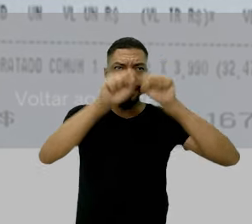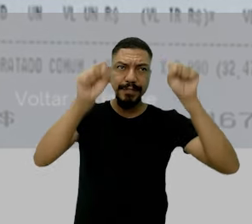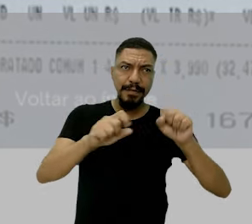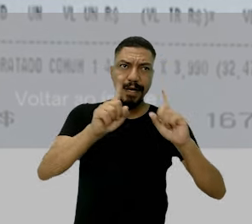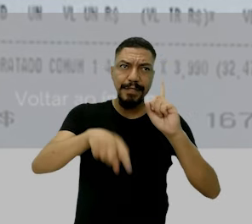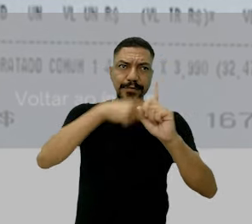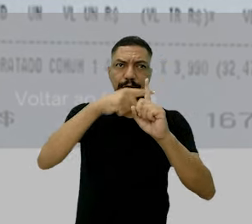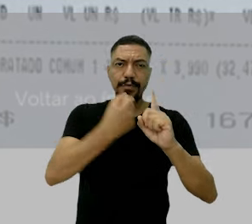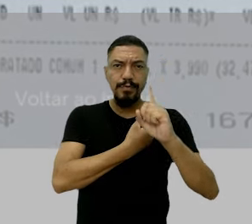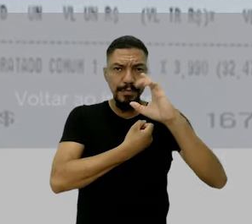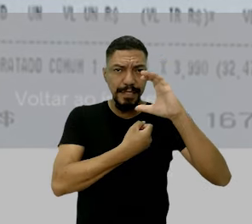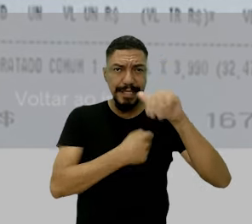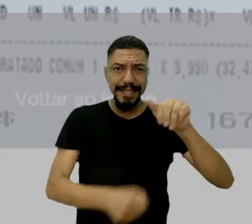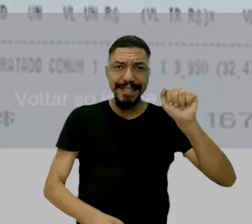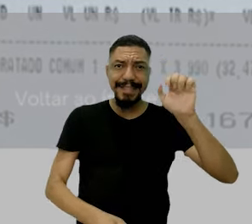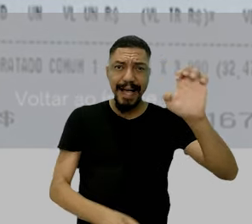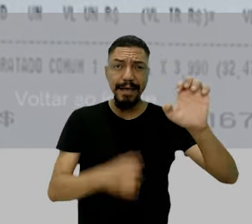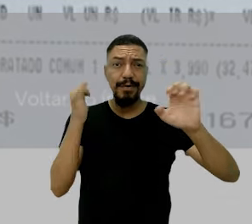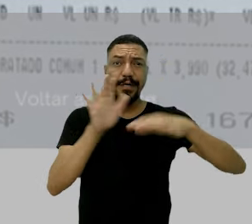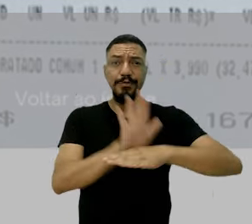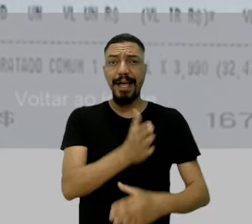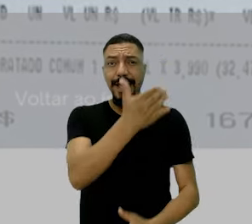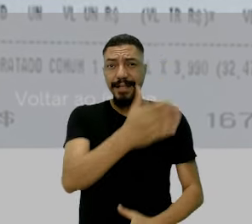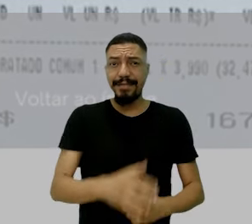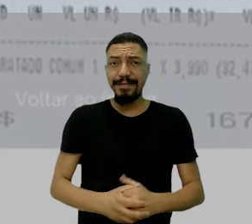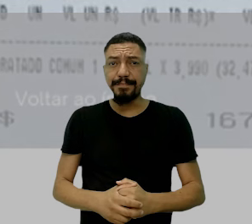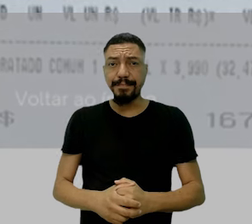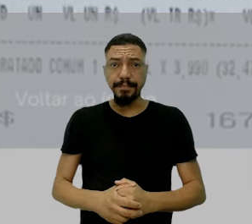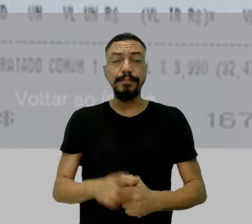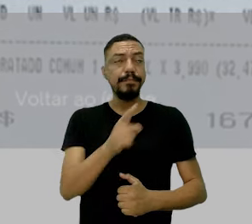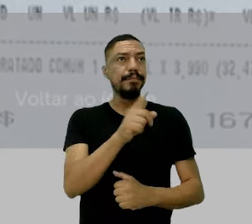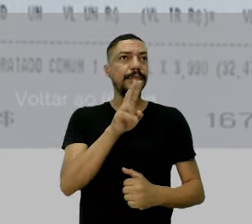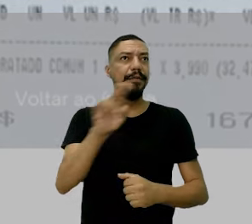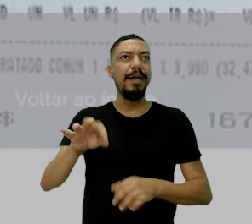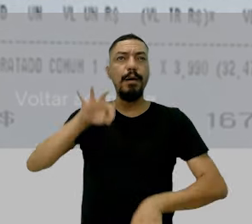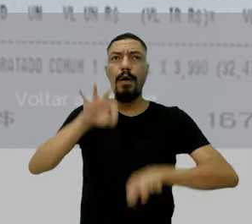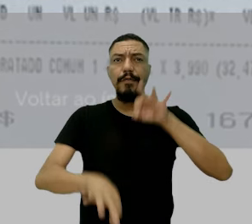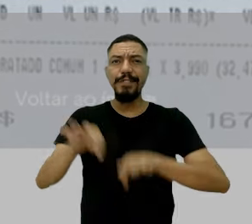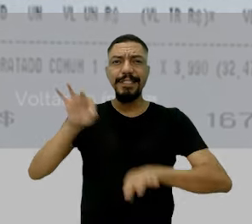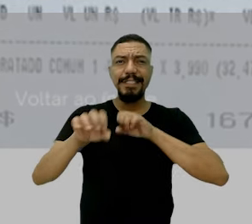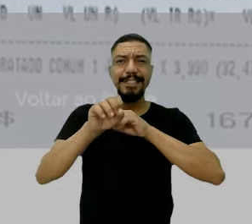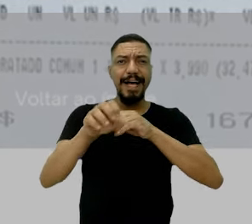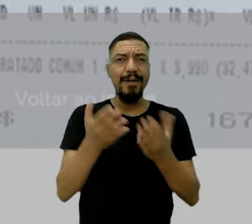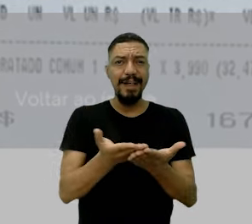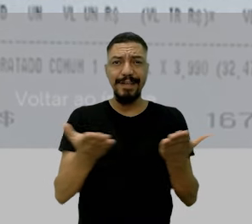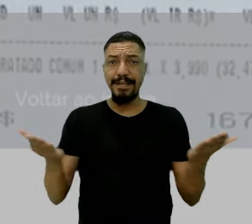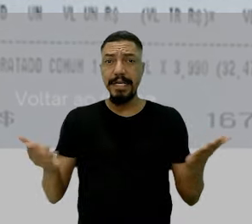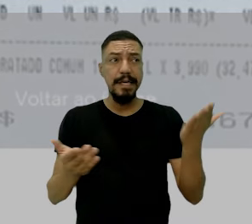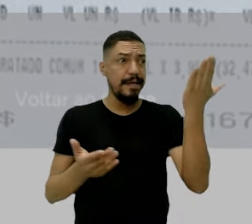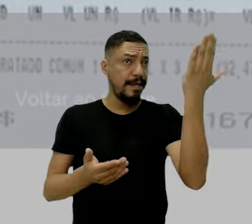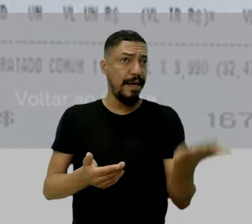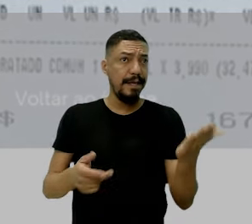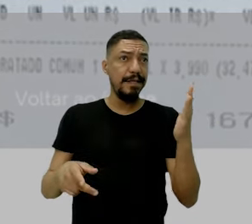porque isso vai ser importante para a pessoa. Ah, e a pessoa vai dar uma oficina para você. E ela é da